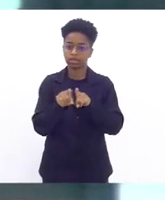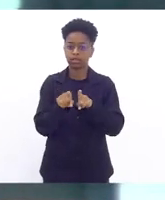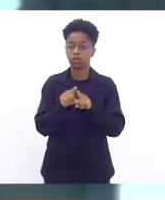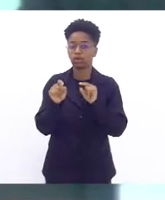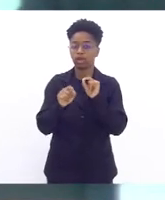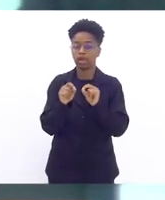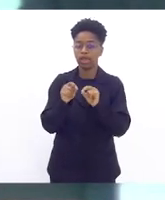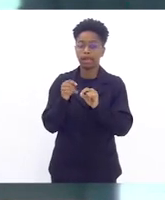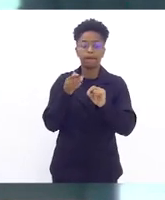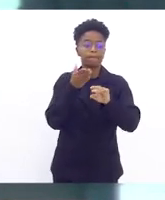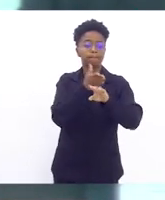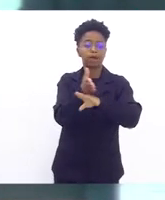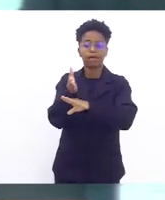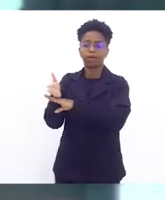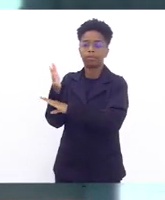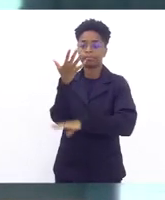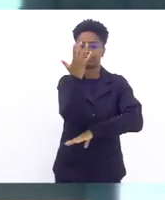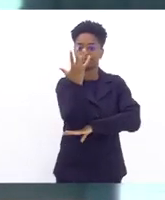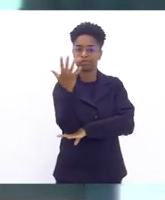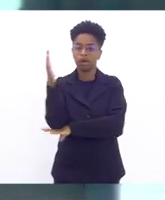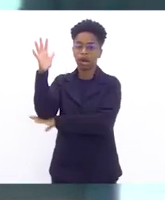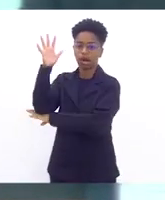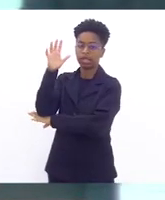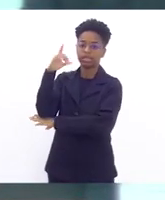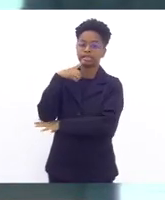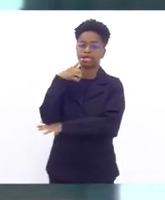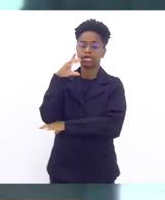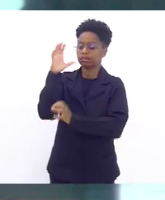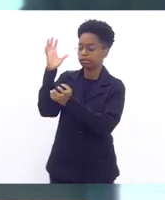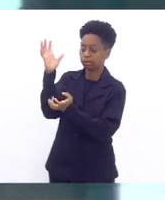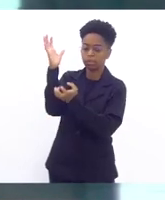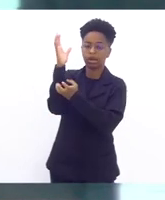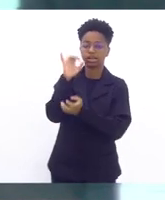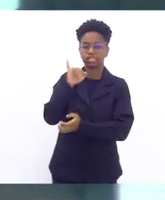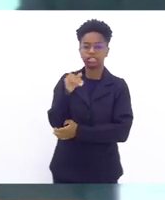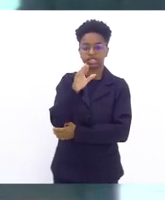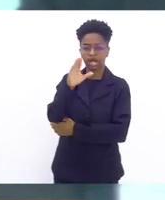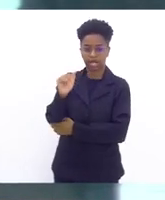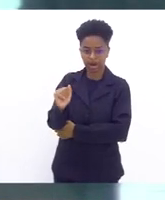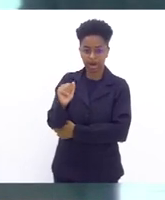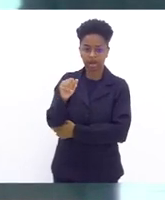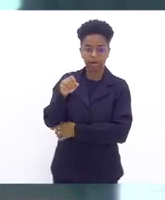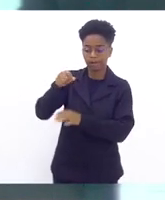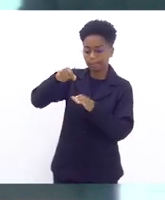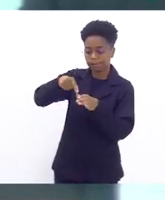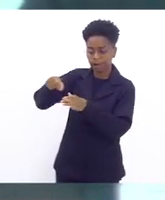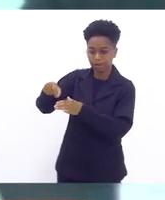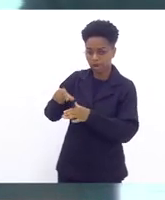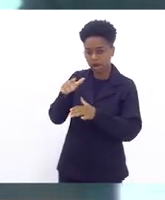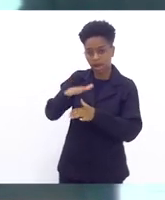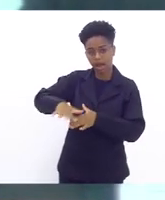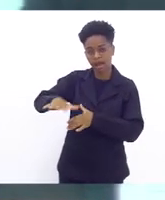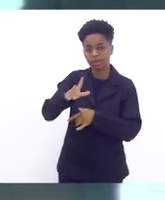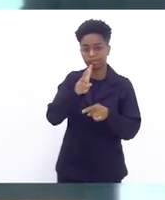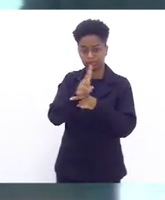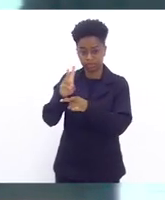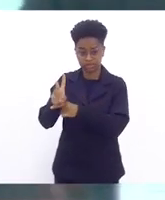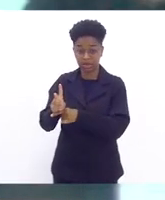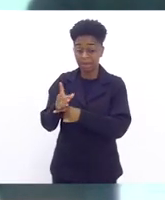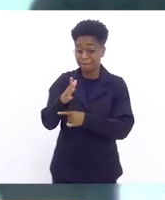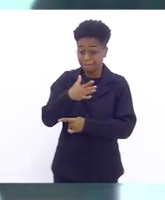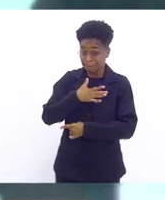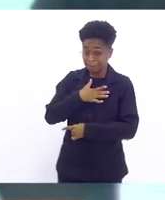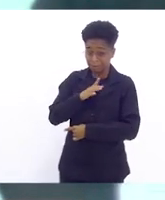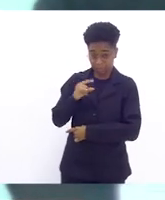Flora que ações Casuarinas as jaqueiras e outras espécies de Fora que são introduzidas de forma errônea dentro das unidade conservação que pra gente